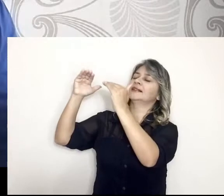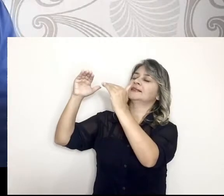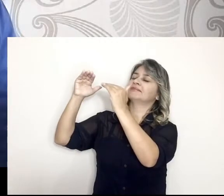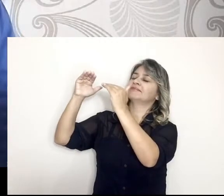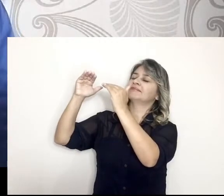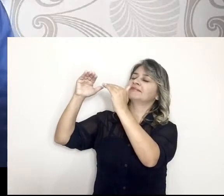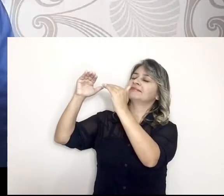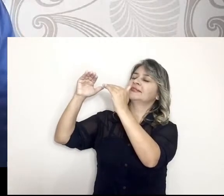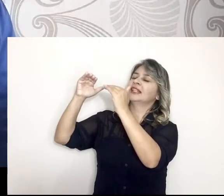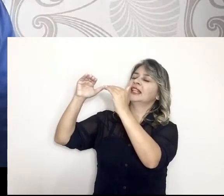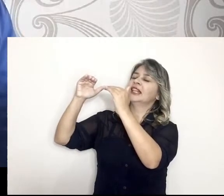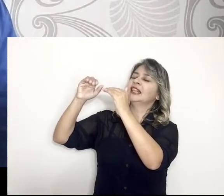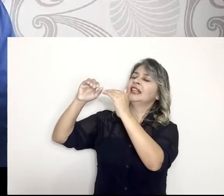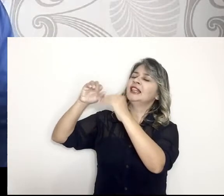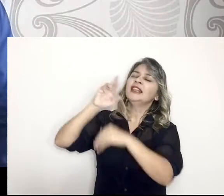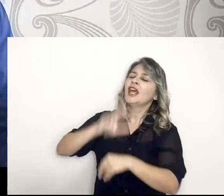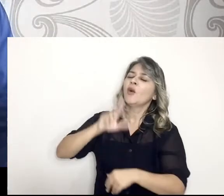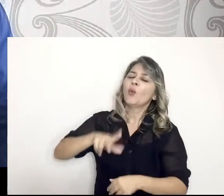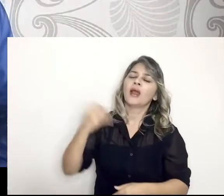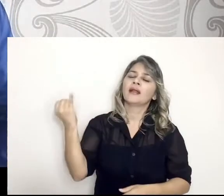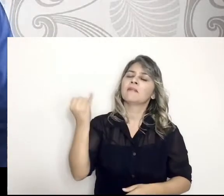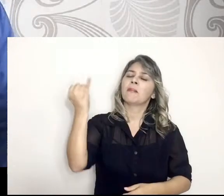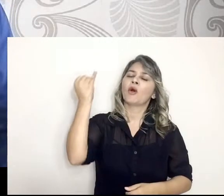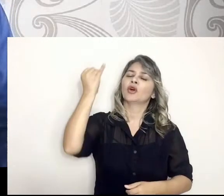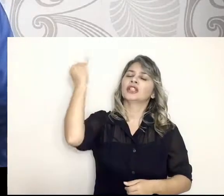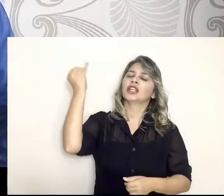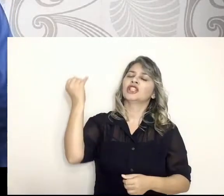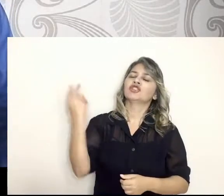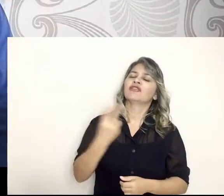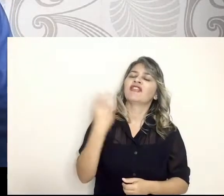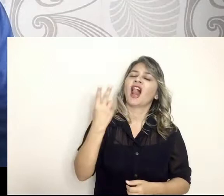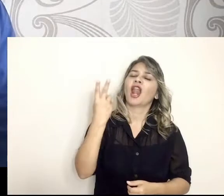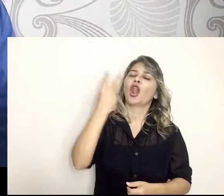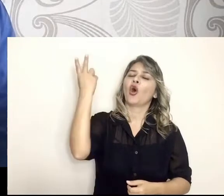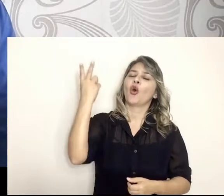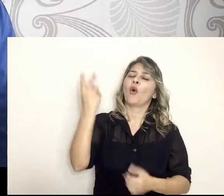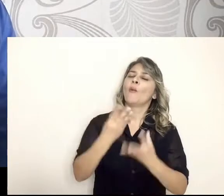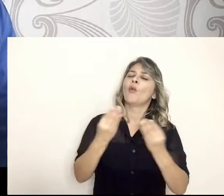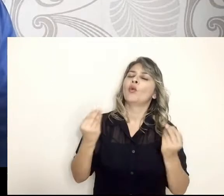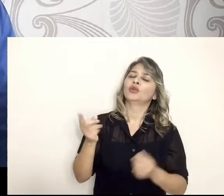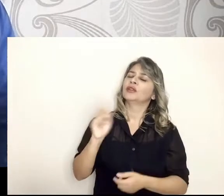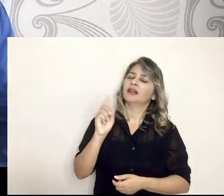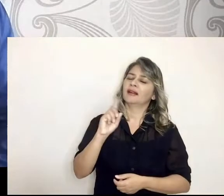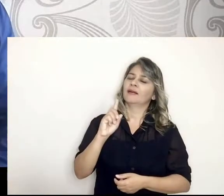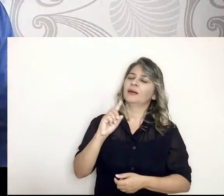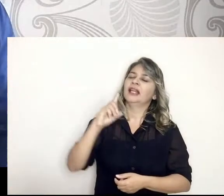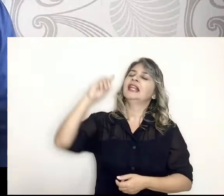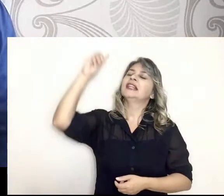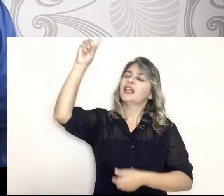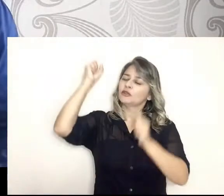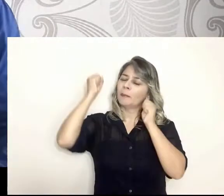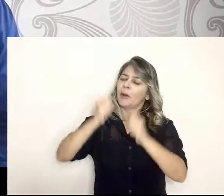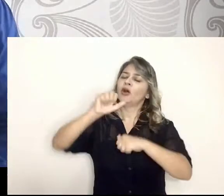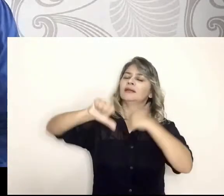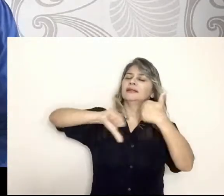eu quero agradecer por cada irmão que nesse momento está fazendo a sua oferta, Pai. Que tu possas honrá-los